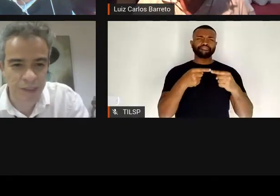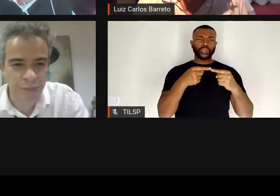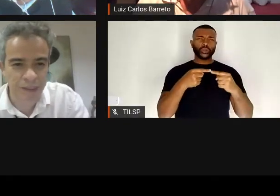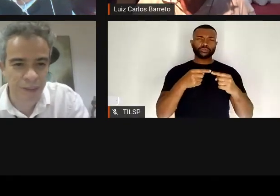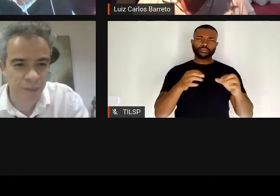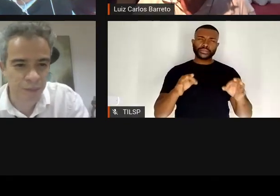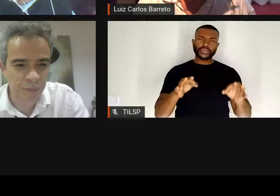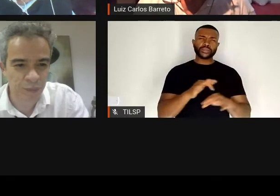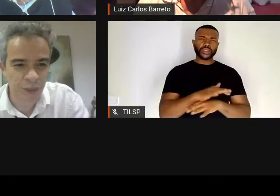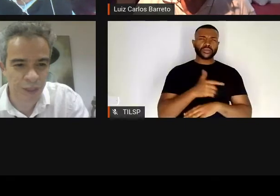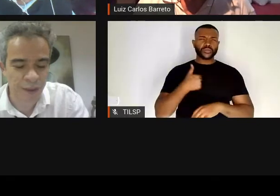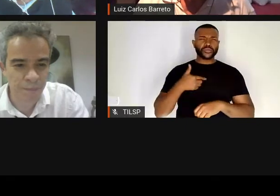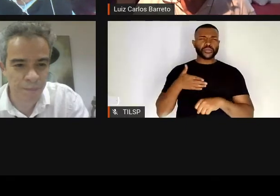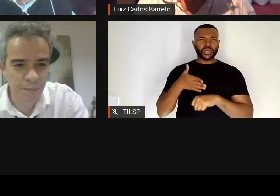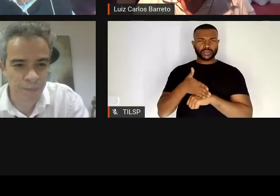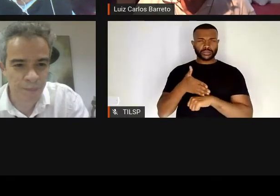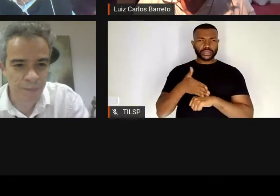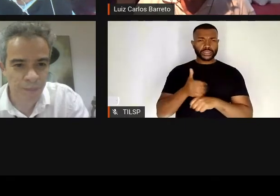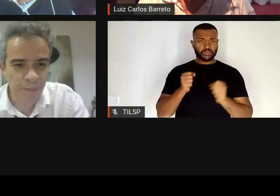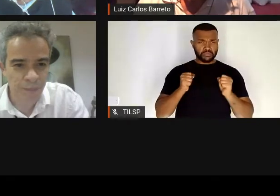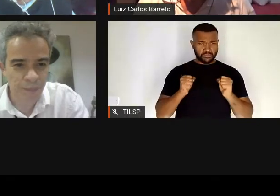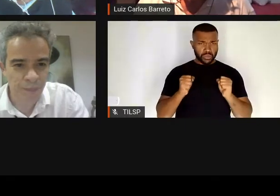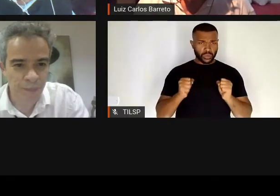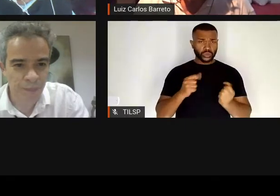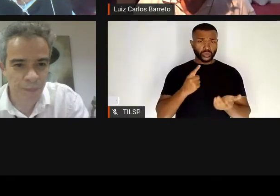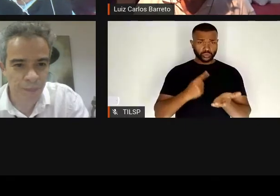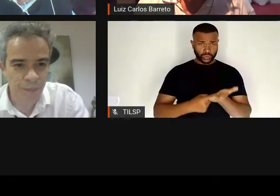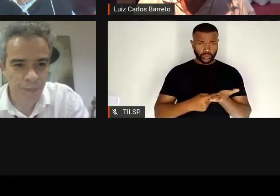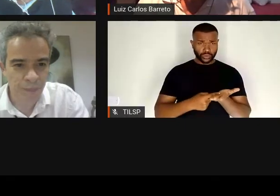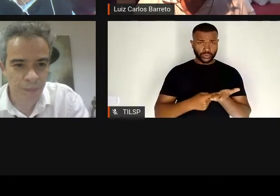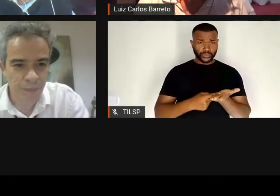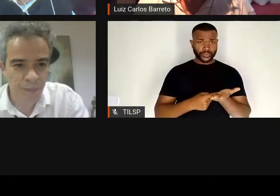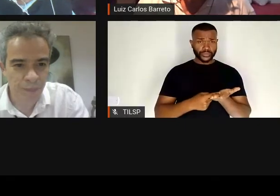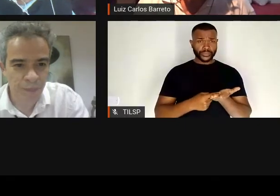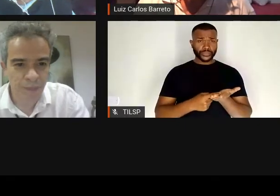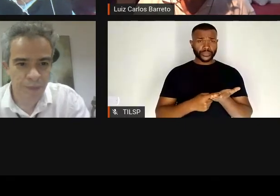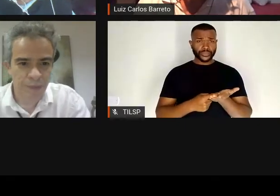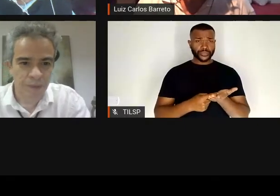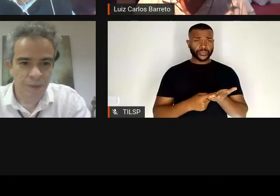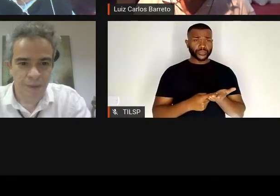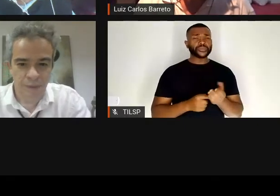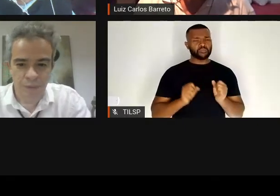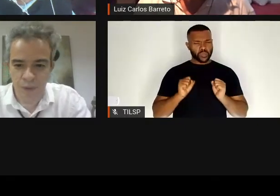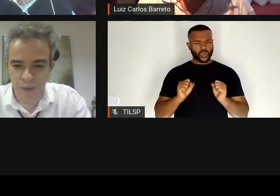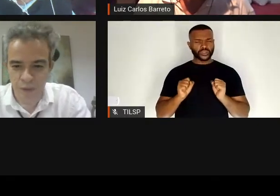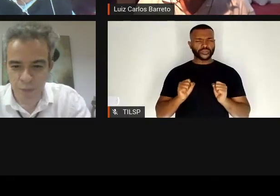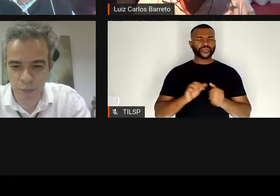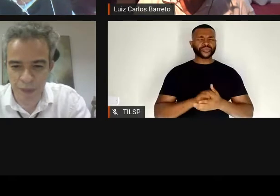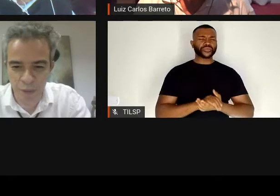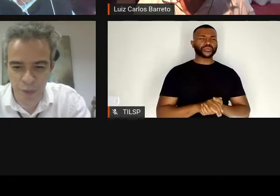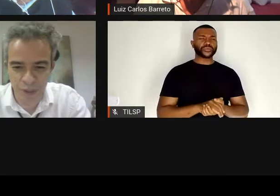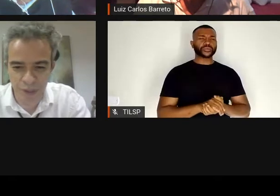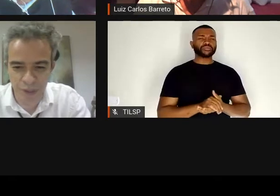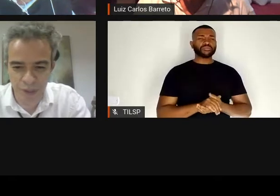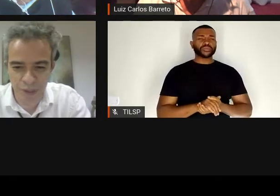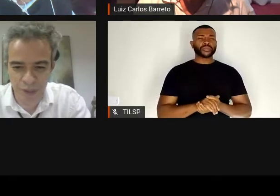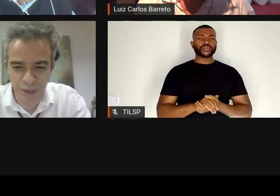texto e finalizo aqui a minha participação. Pode ser? Pode ser.